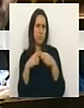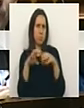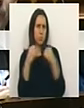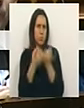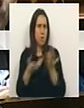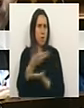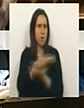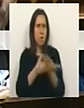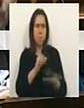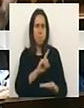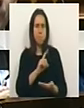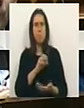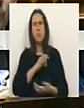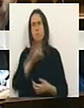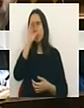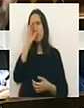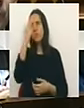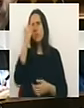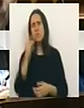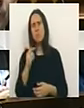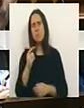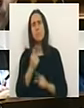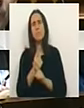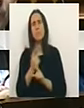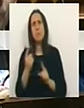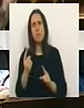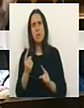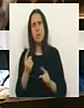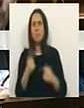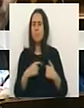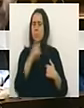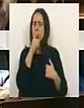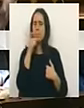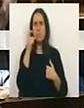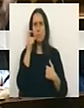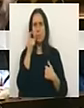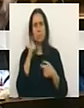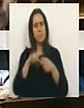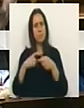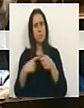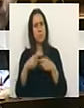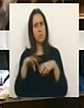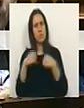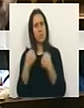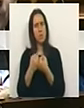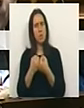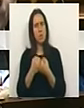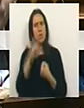Sr. Primeiro-Ministro, porquê é que entendeu que devia assumir esse compromisso com os parceiros sociais,